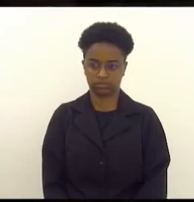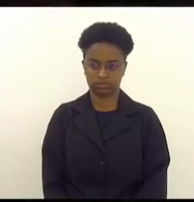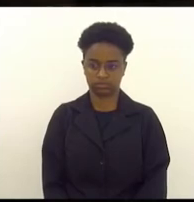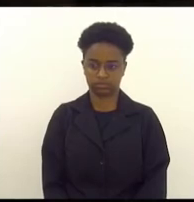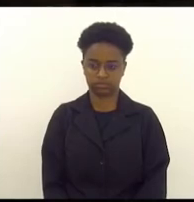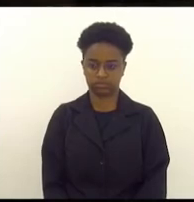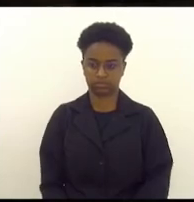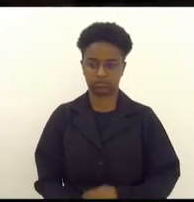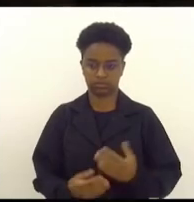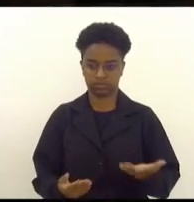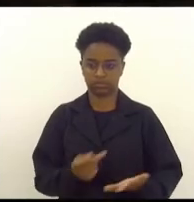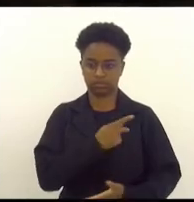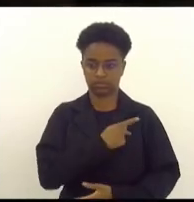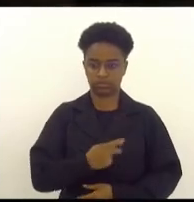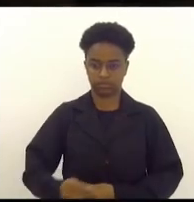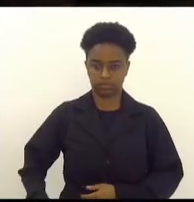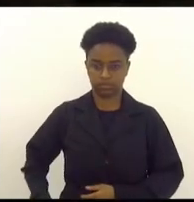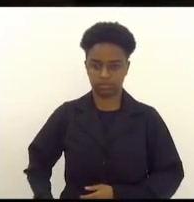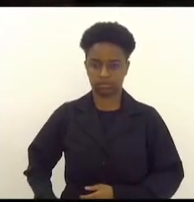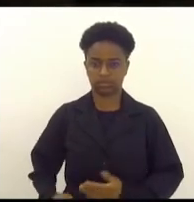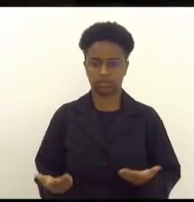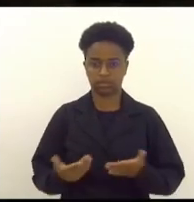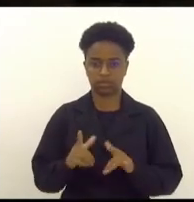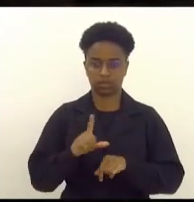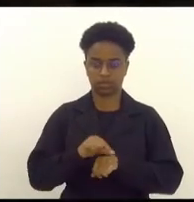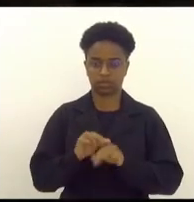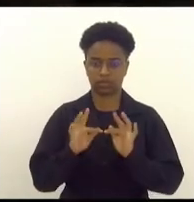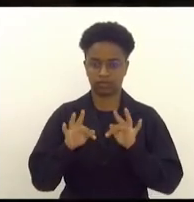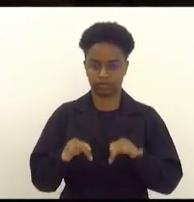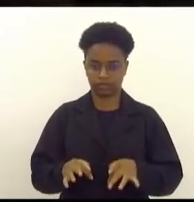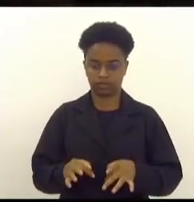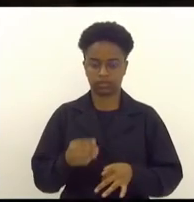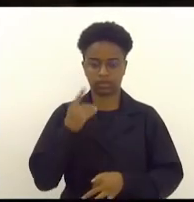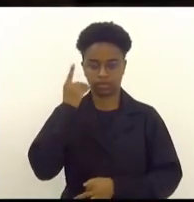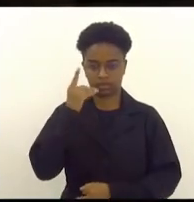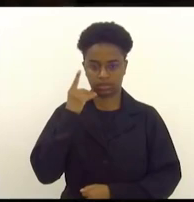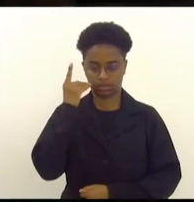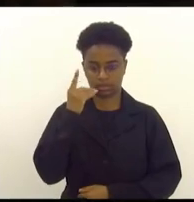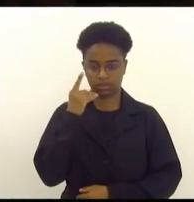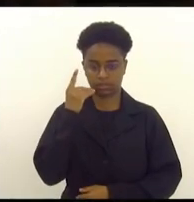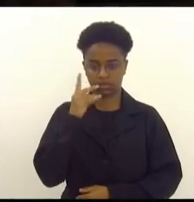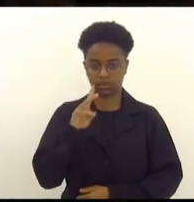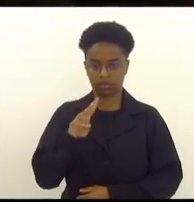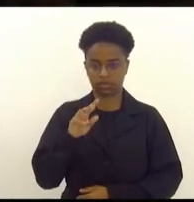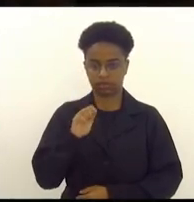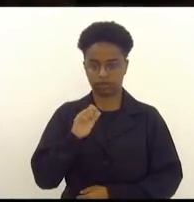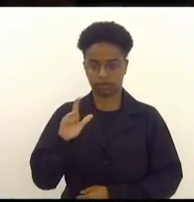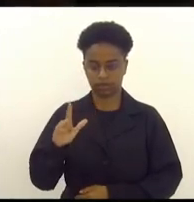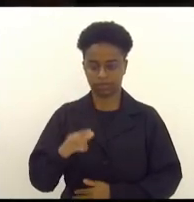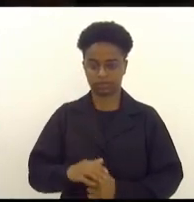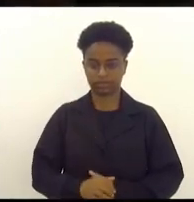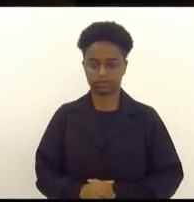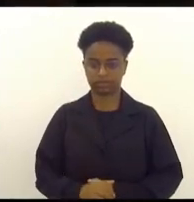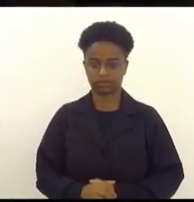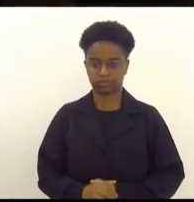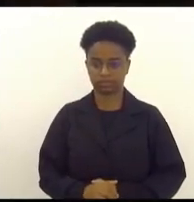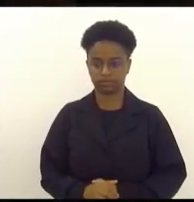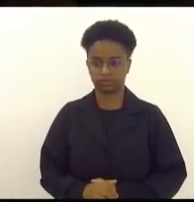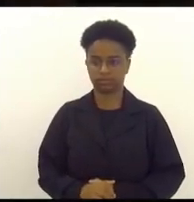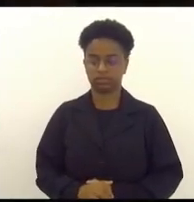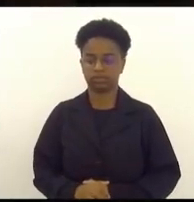senhor presidente do expediente final Deputado Val da Ceasa